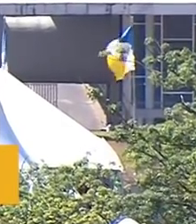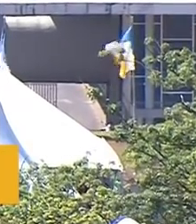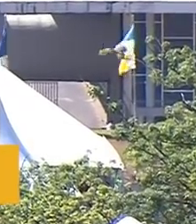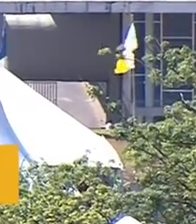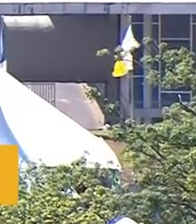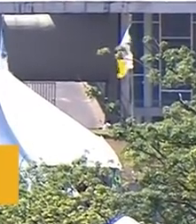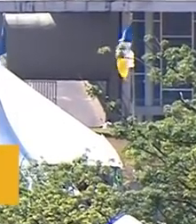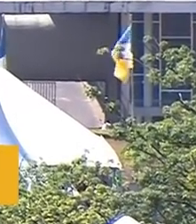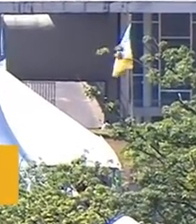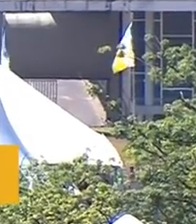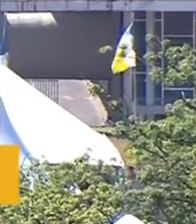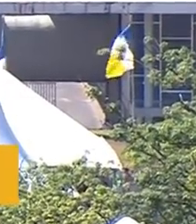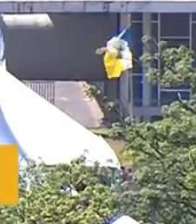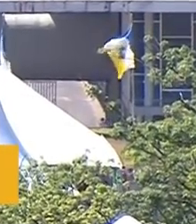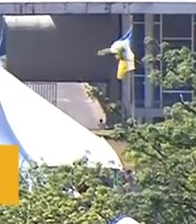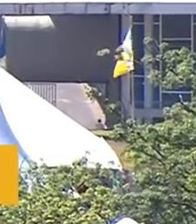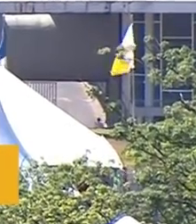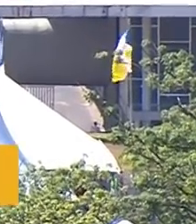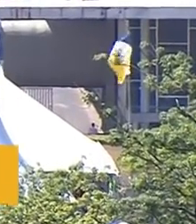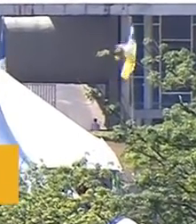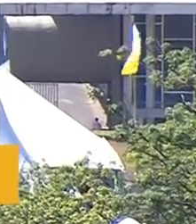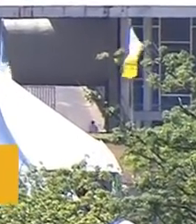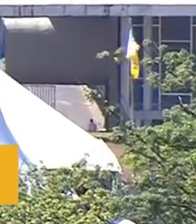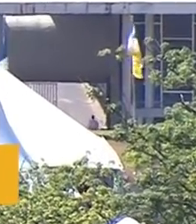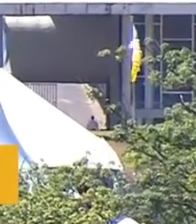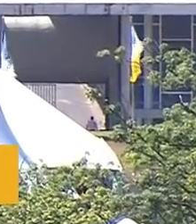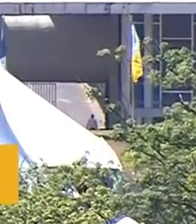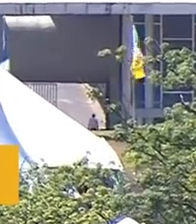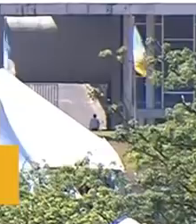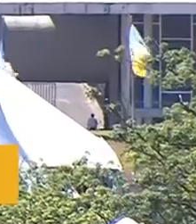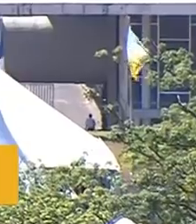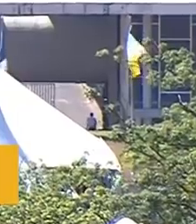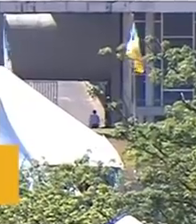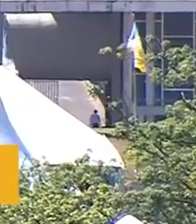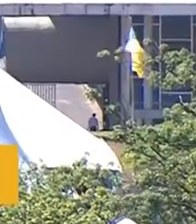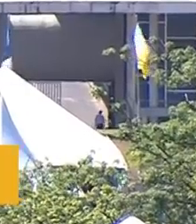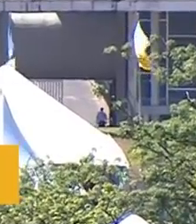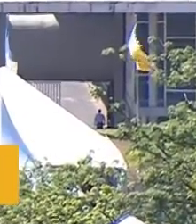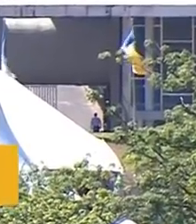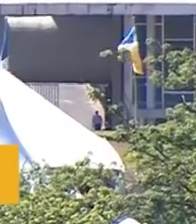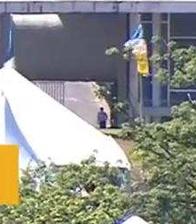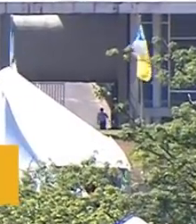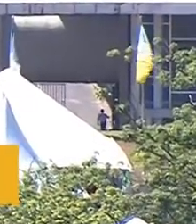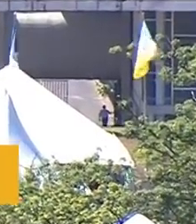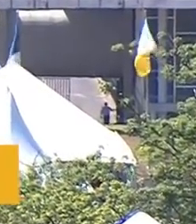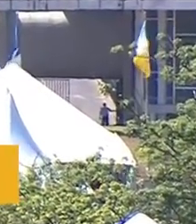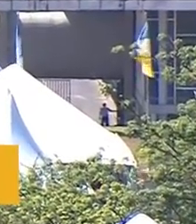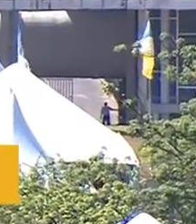Thank you.